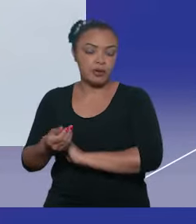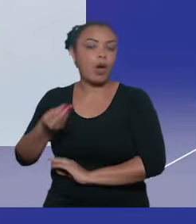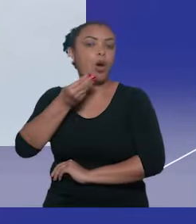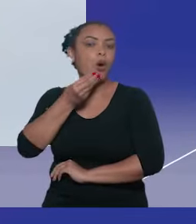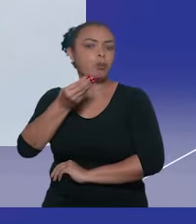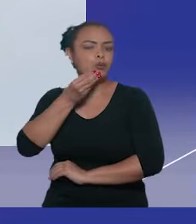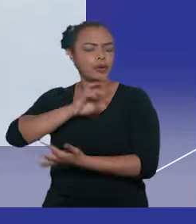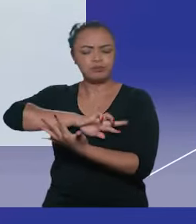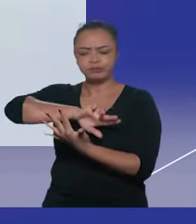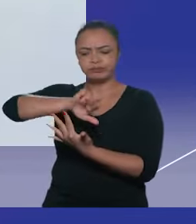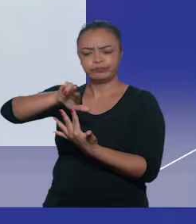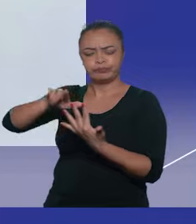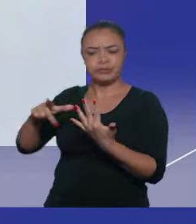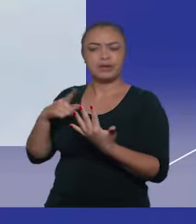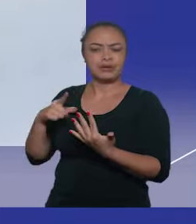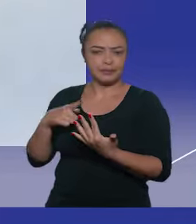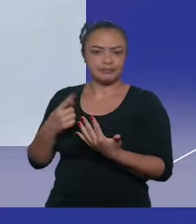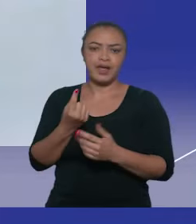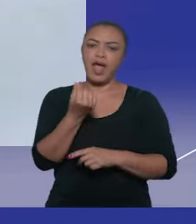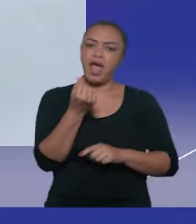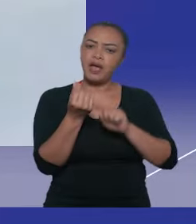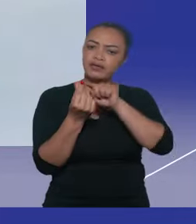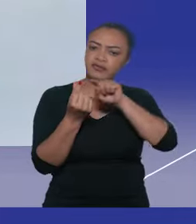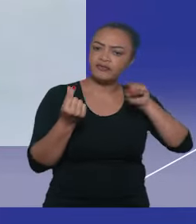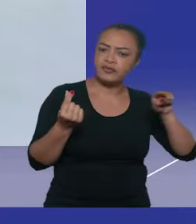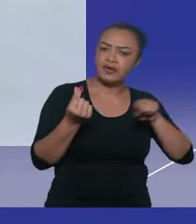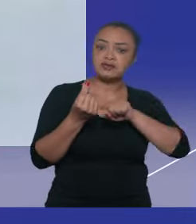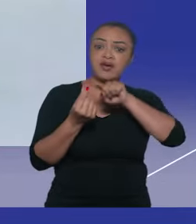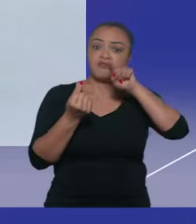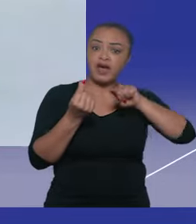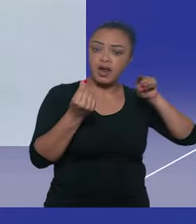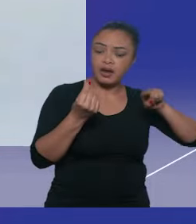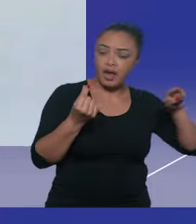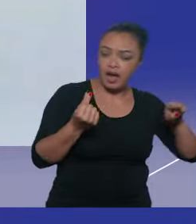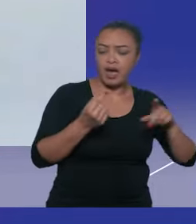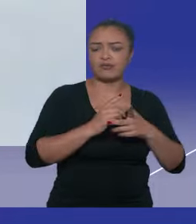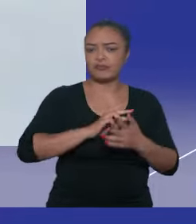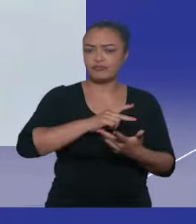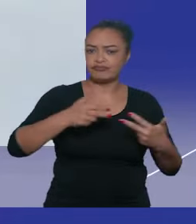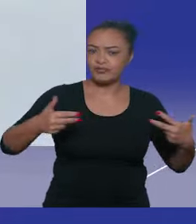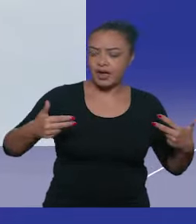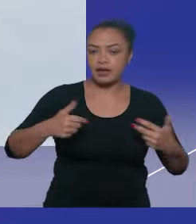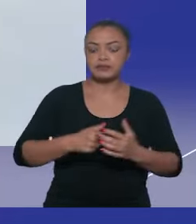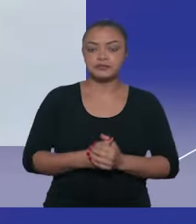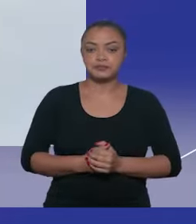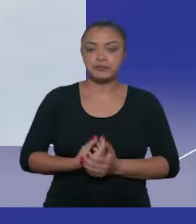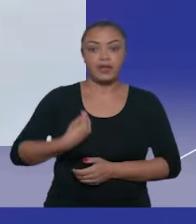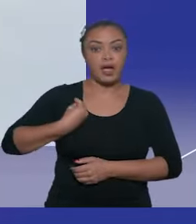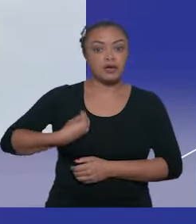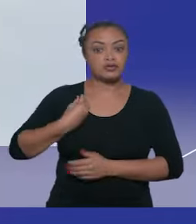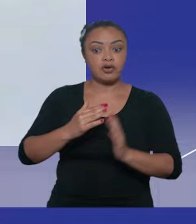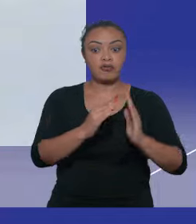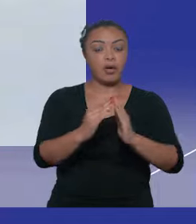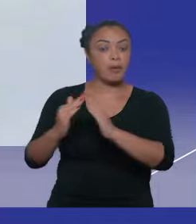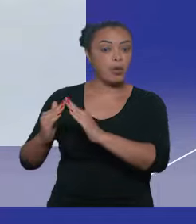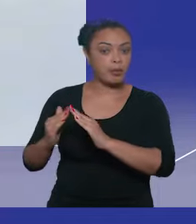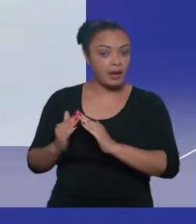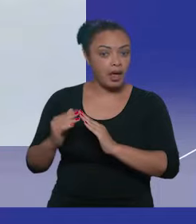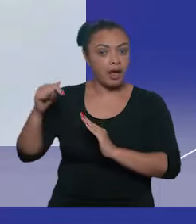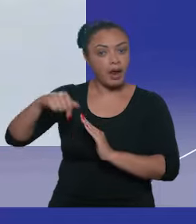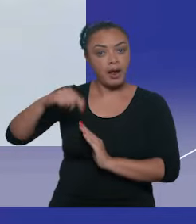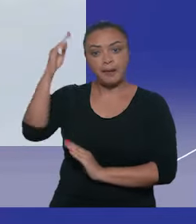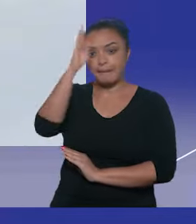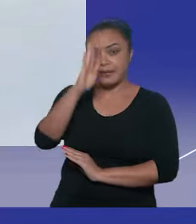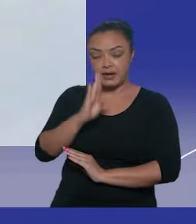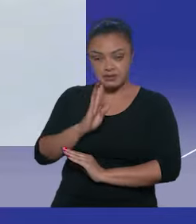oportunidades quase infinitas. Renda fixa, renda variável, hedge funds ou os fundos multimercados, ativos